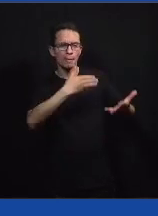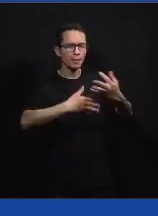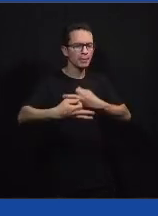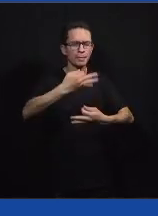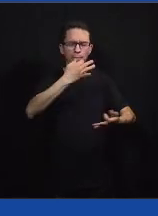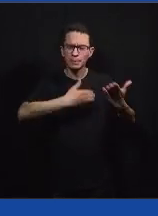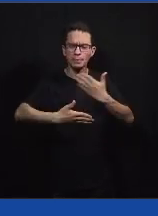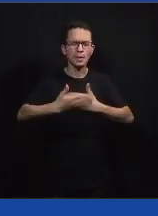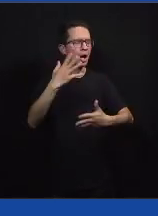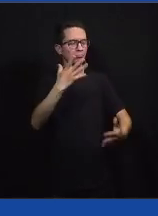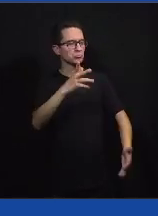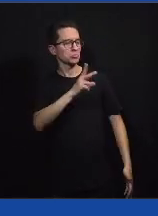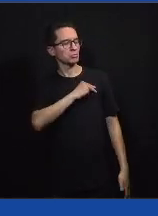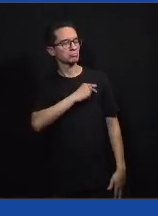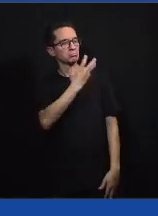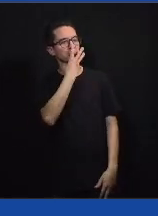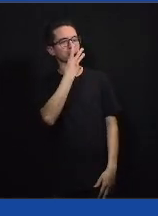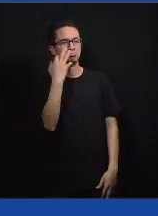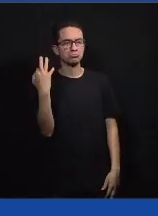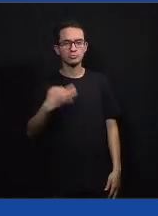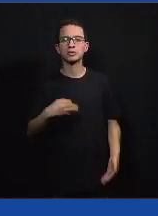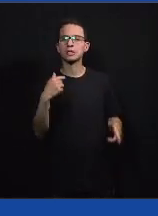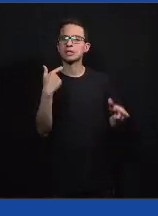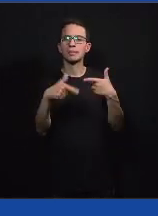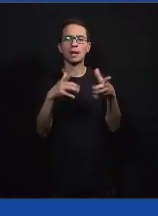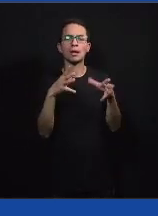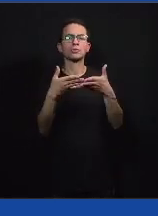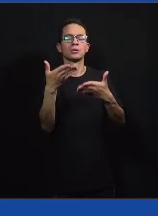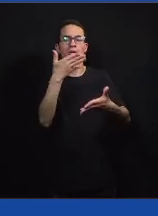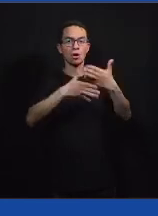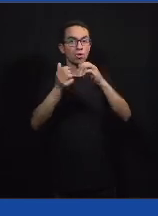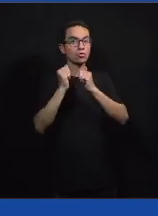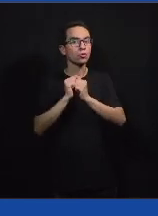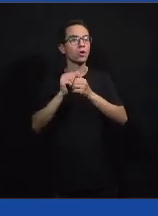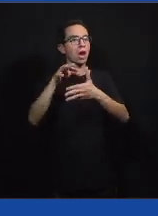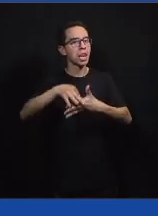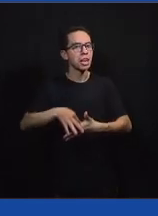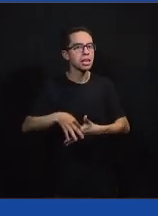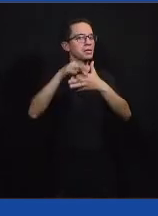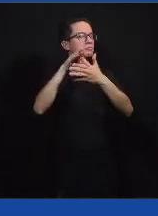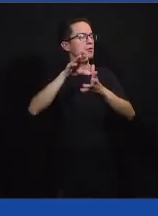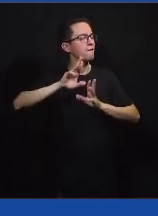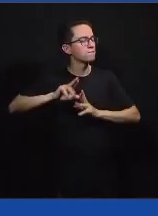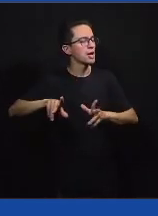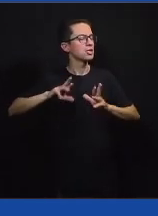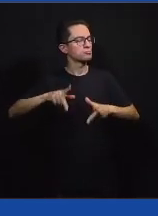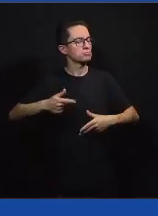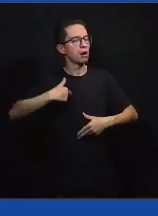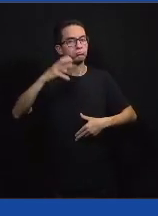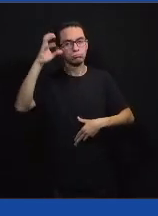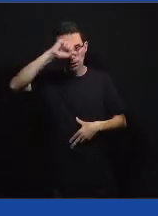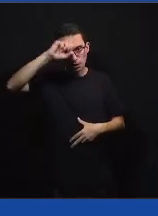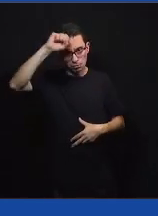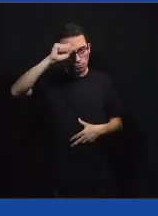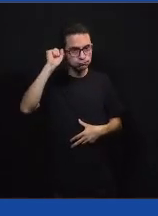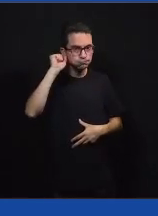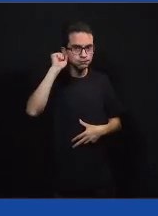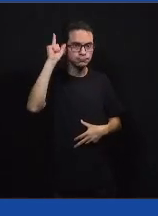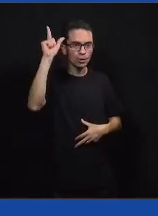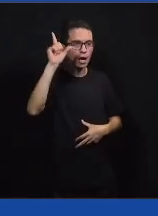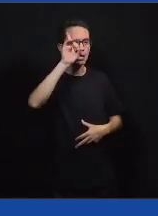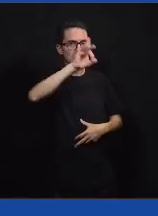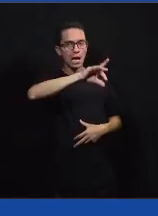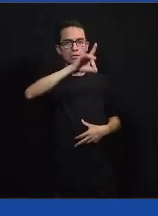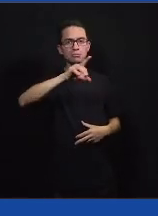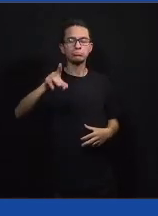nossa né a gente esse trabalho em equipe com líderes foi bem diferente para mim acho que eu perdi bastante com cada uma delas